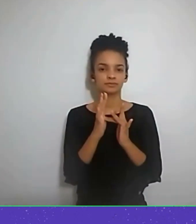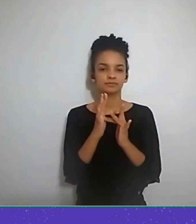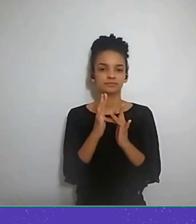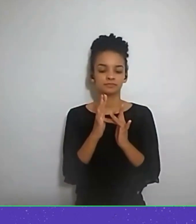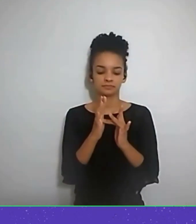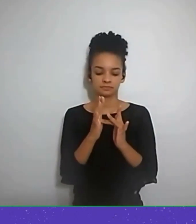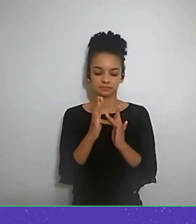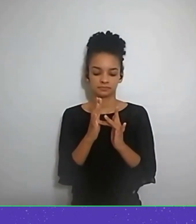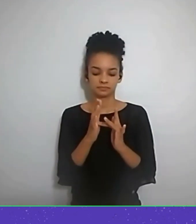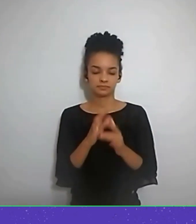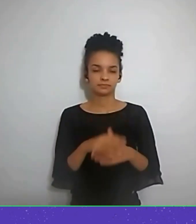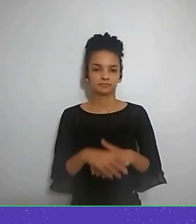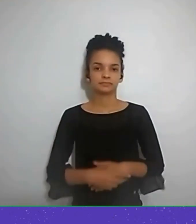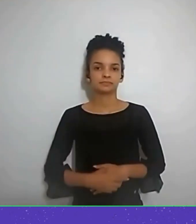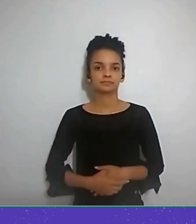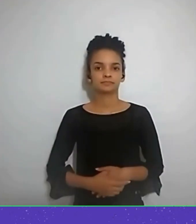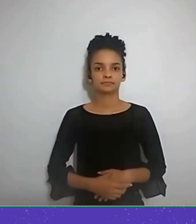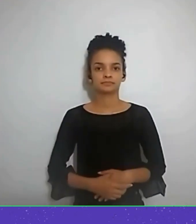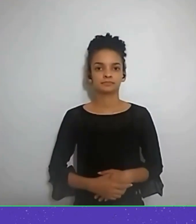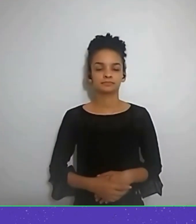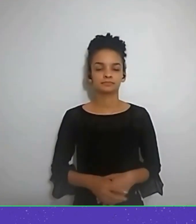Irmãos,